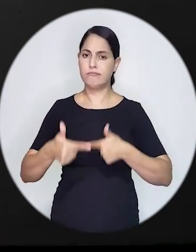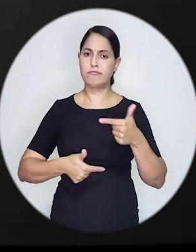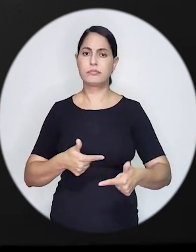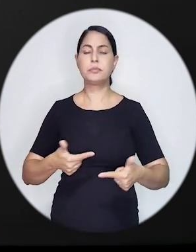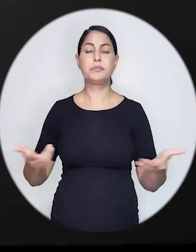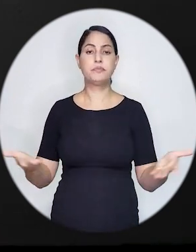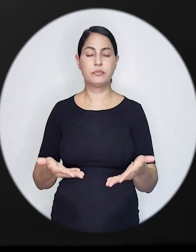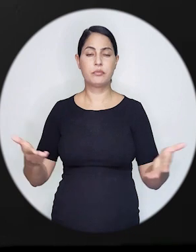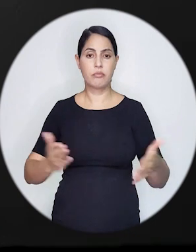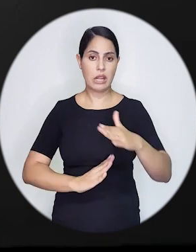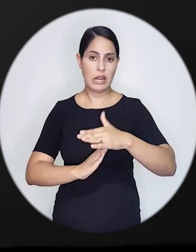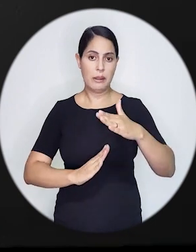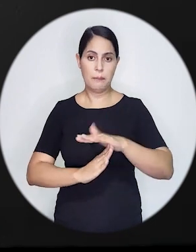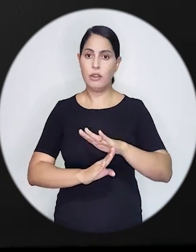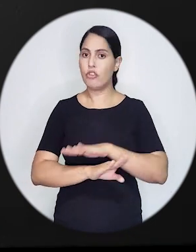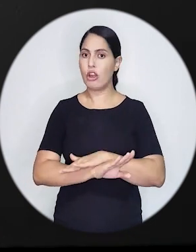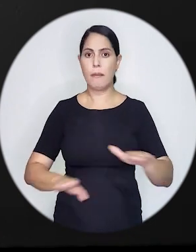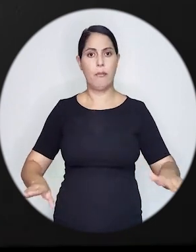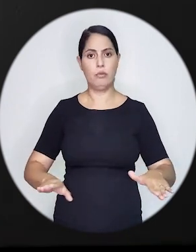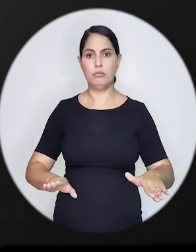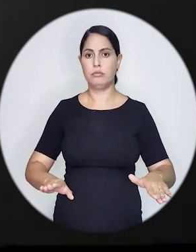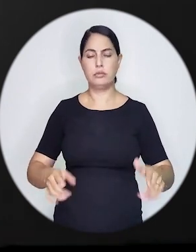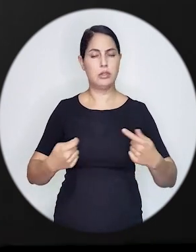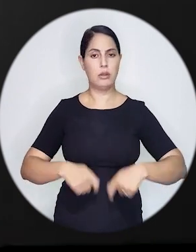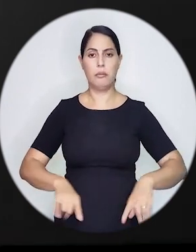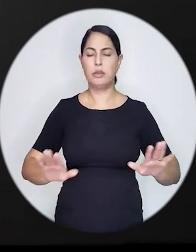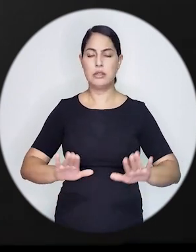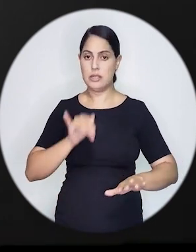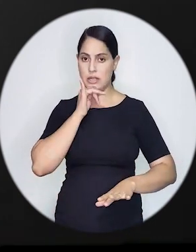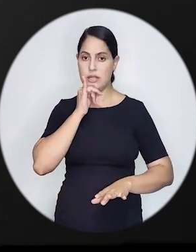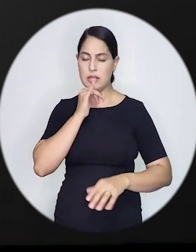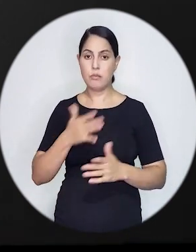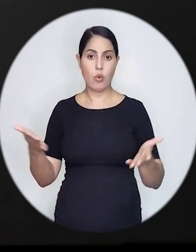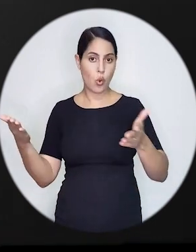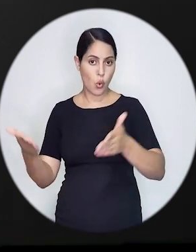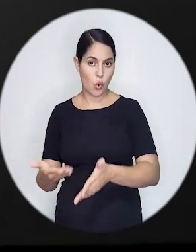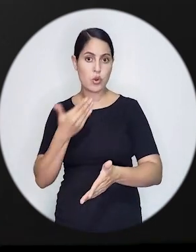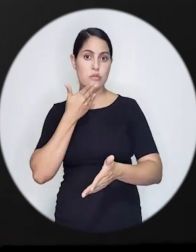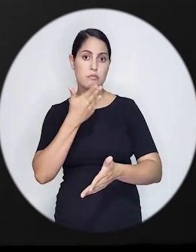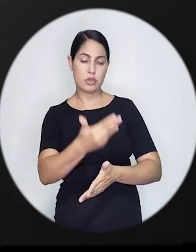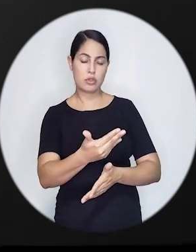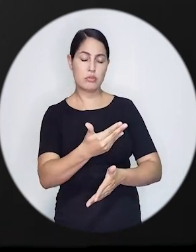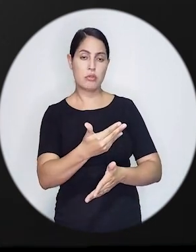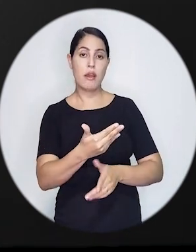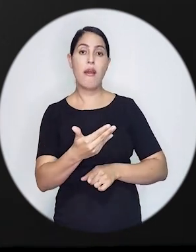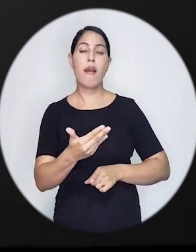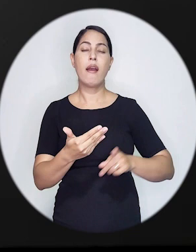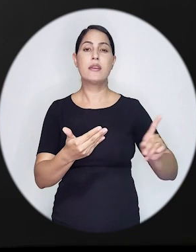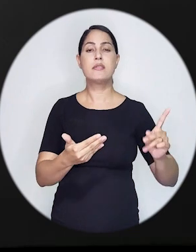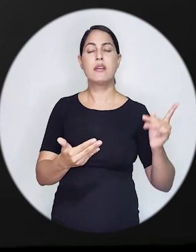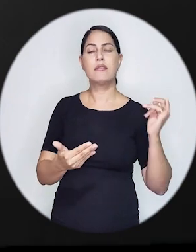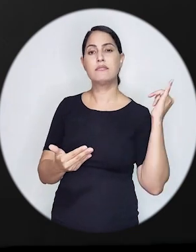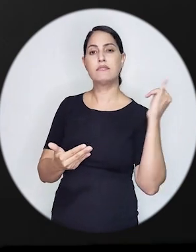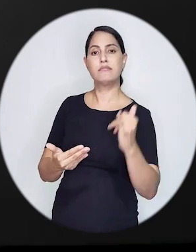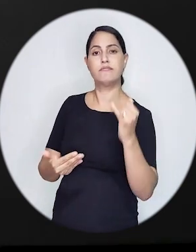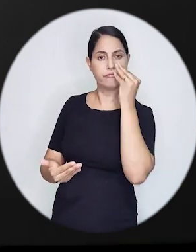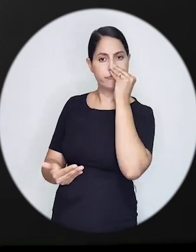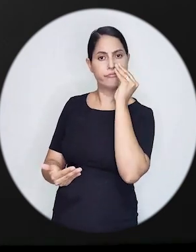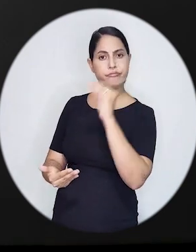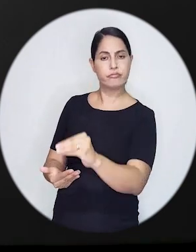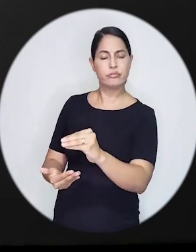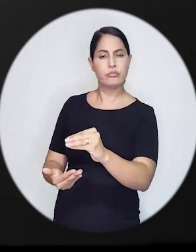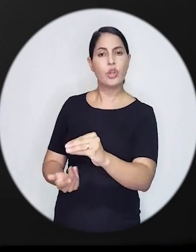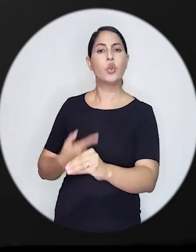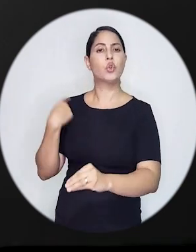gente conseguiu que fosse retirado o limite de 30 dias. Então, se hoje foi ingressado com um pedido e, eventualmente, o benefício